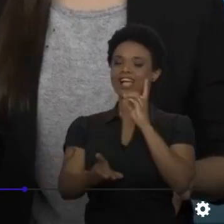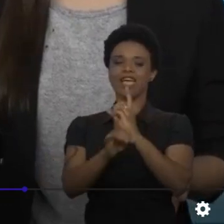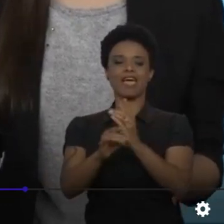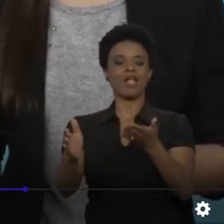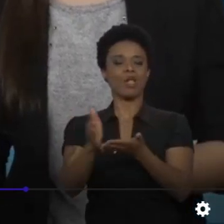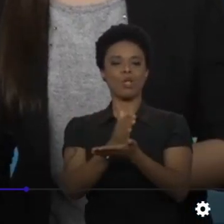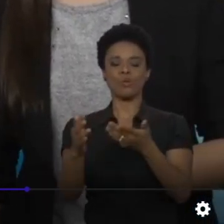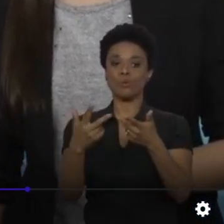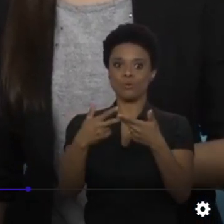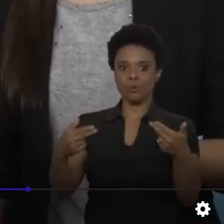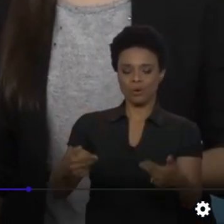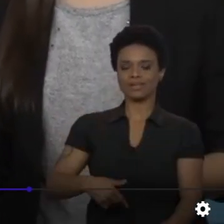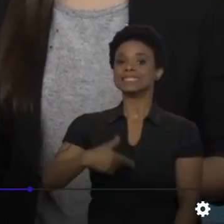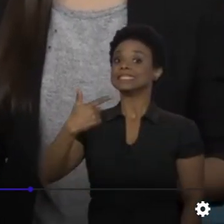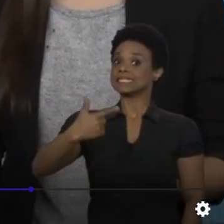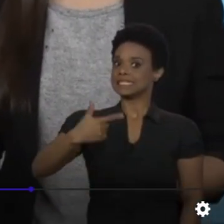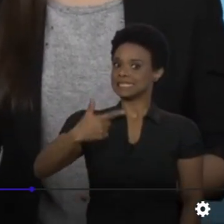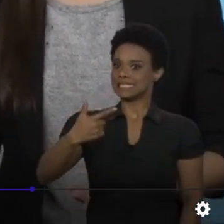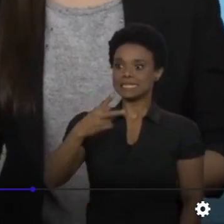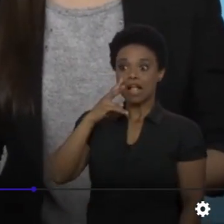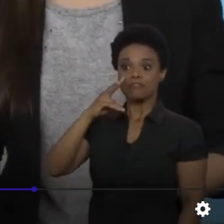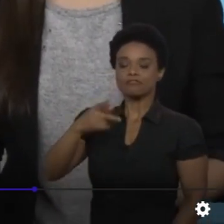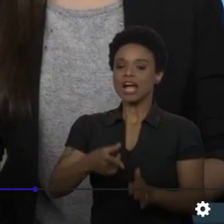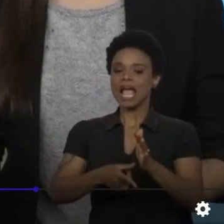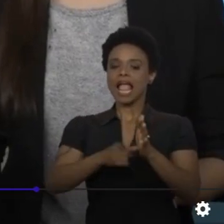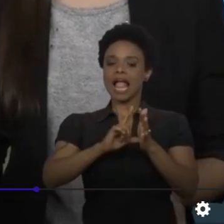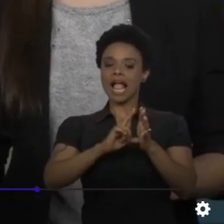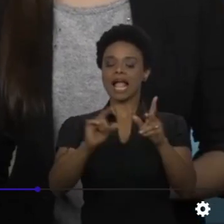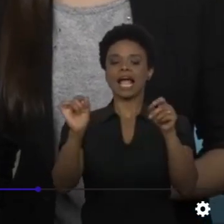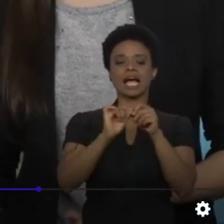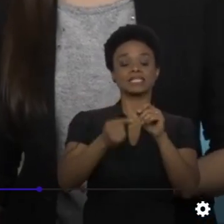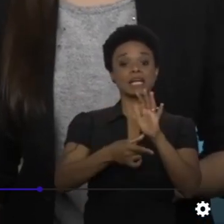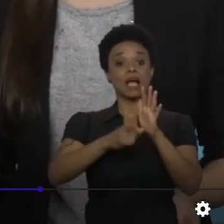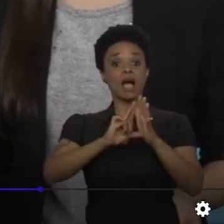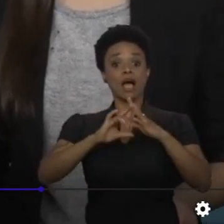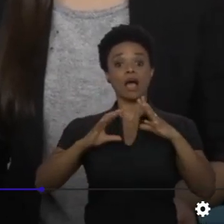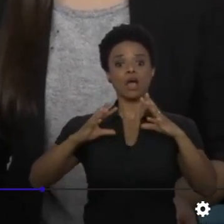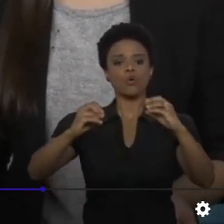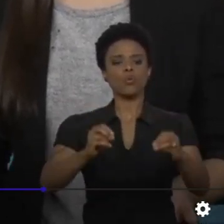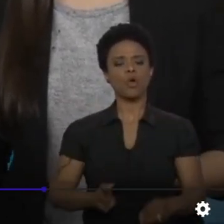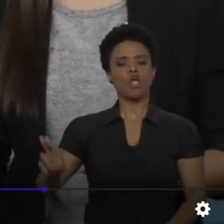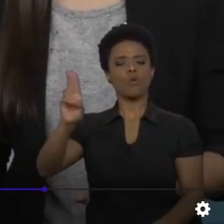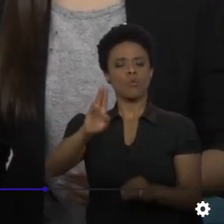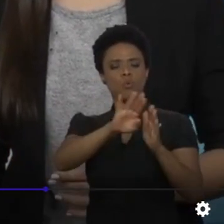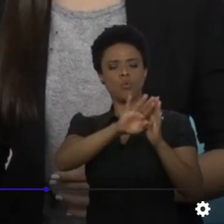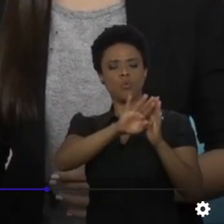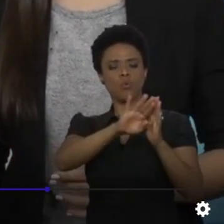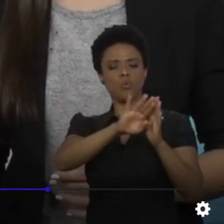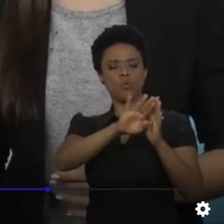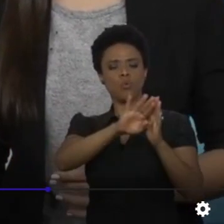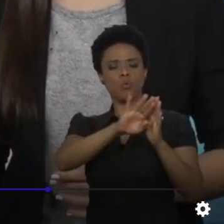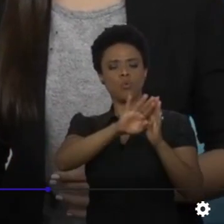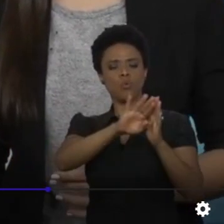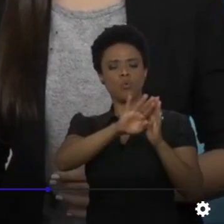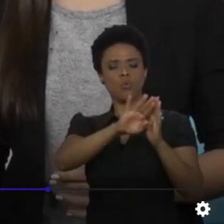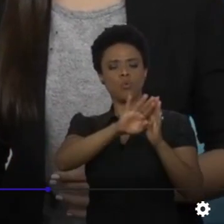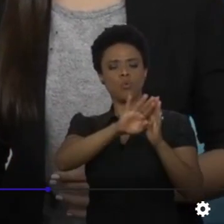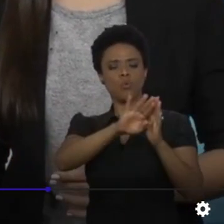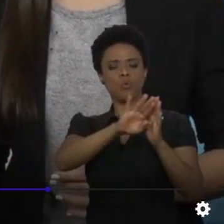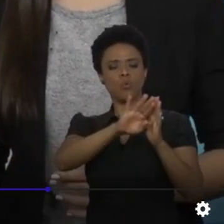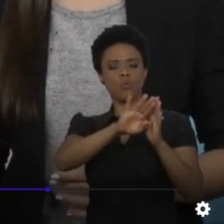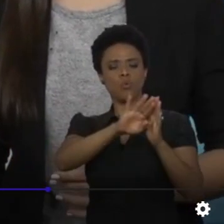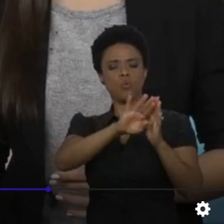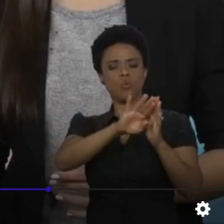A segunda é prever e determinar as tomadas de uso geral e específico, além das